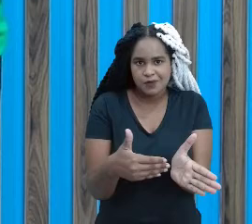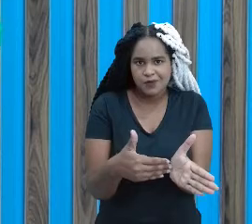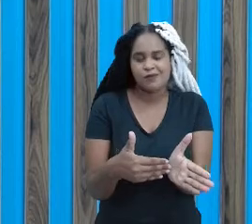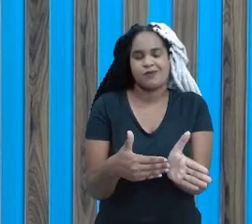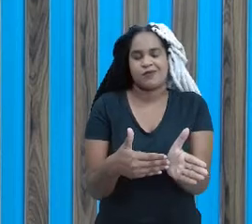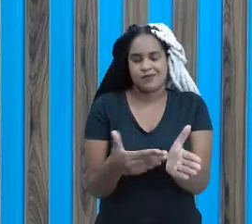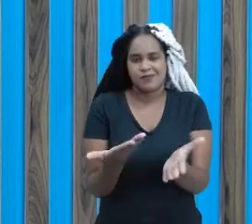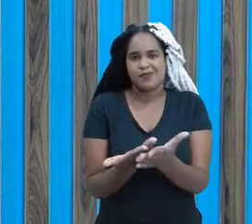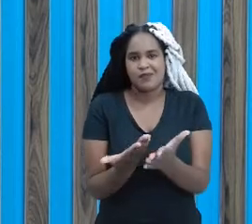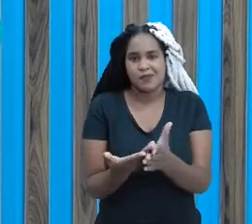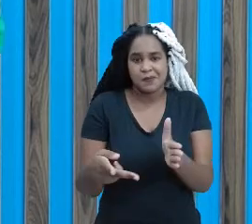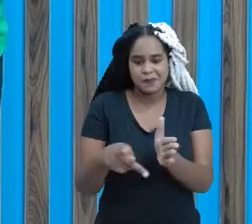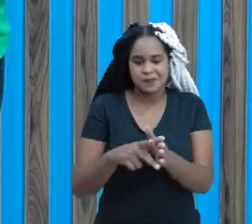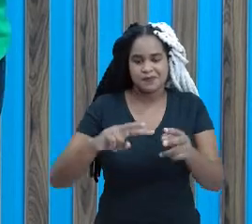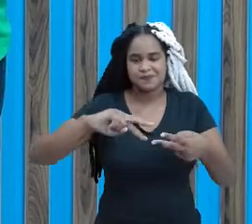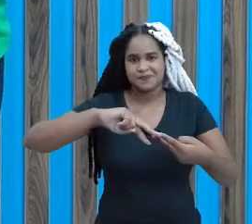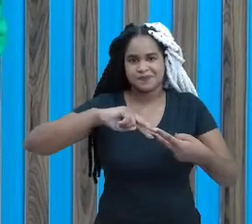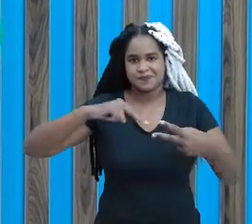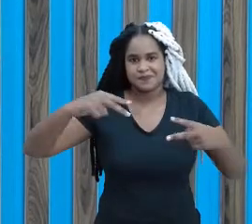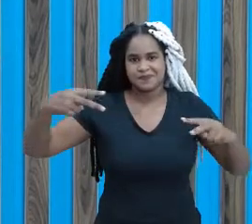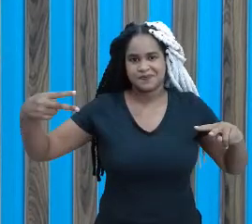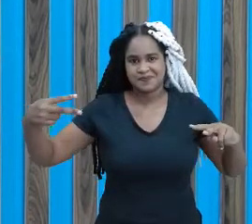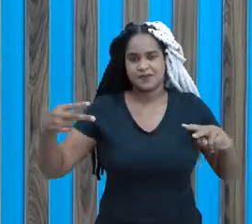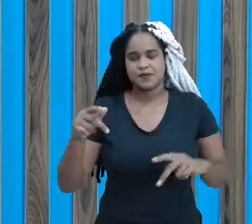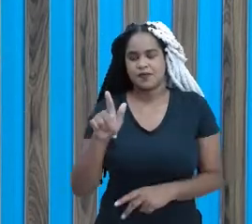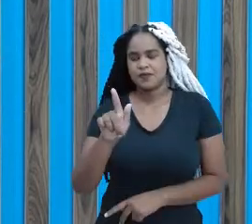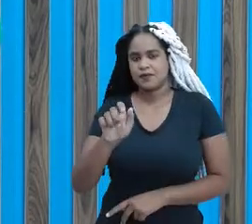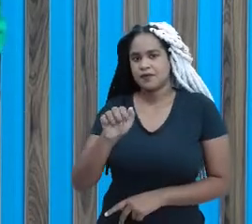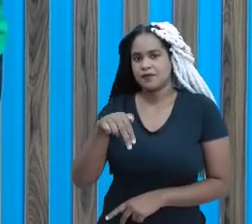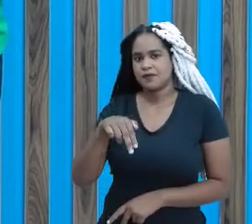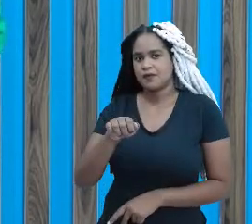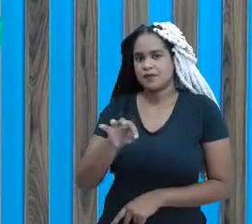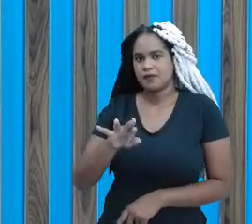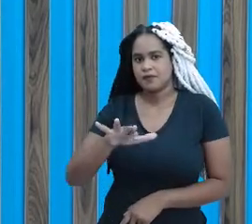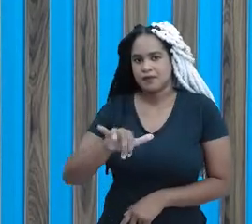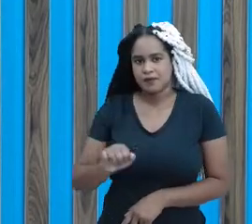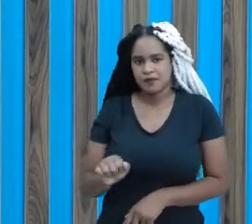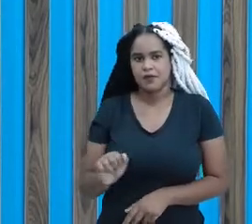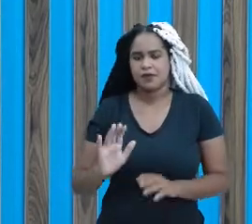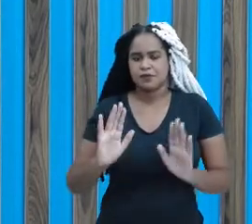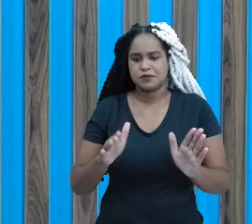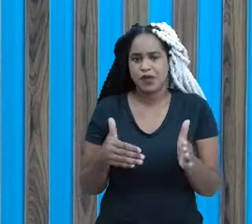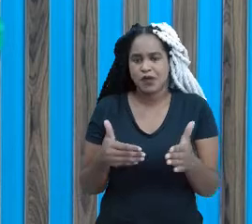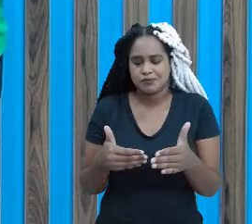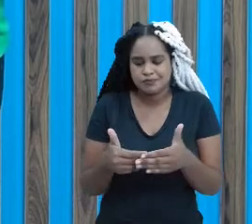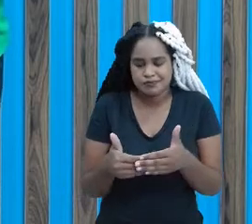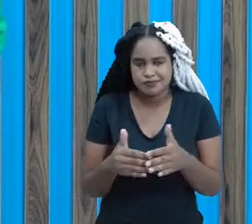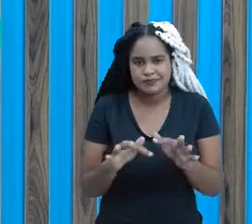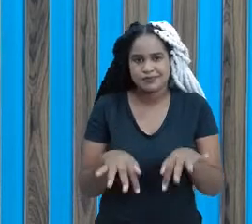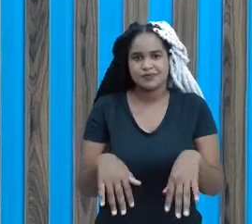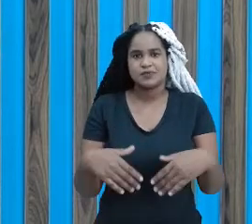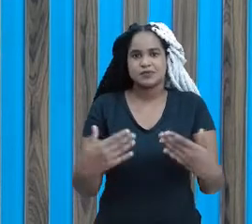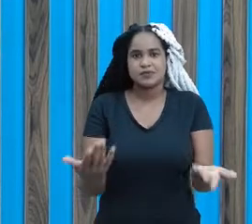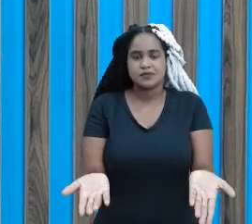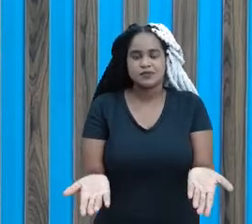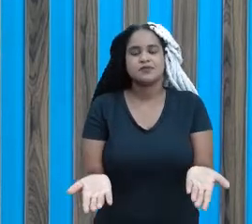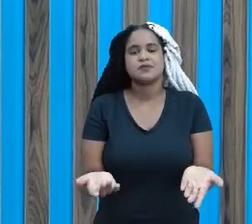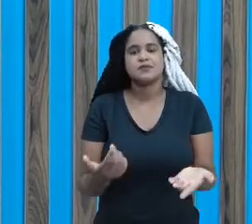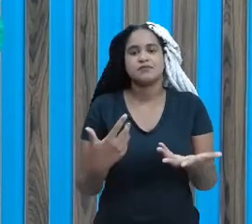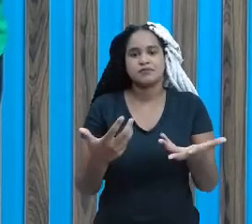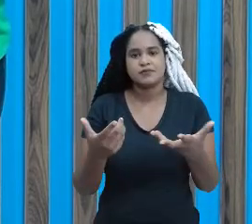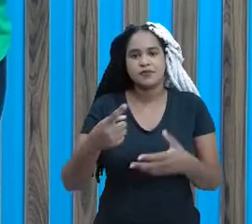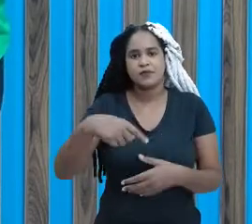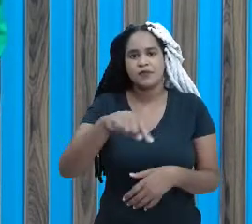genética, gente. É isso aí, essa temática está acabando. Gostaria de lembrar a vocês que acessem lá a plataforma